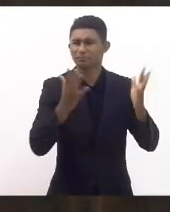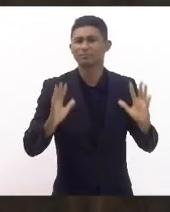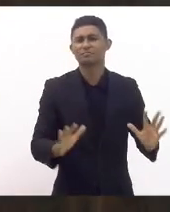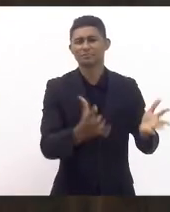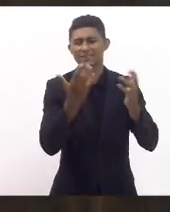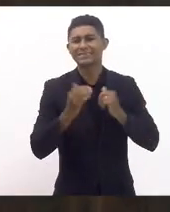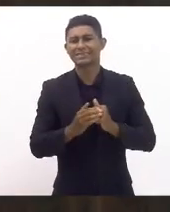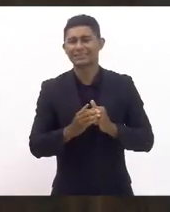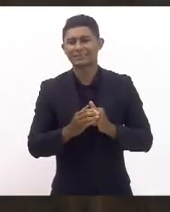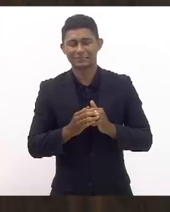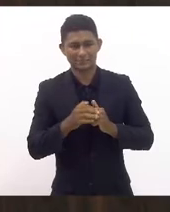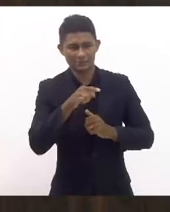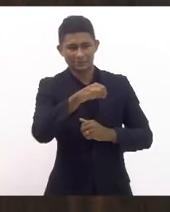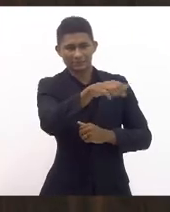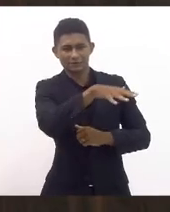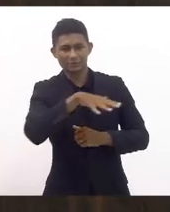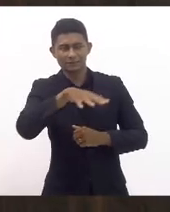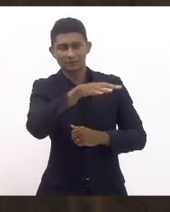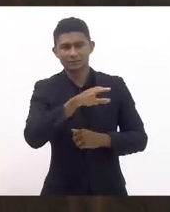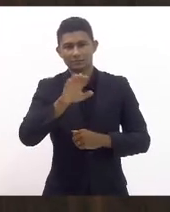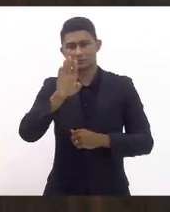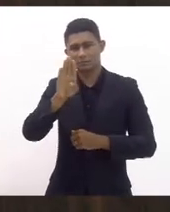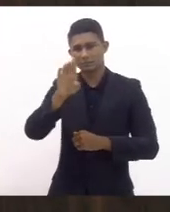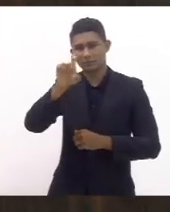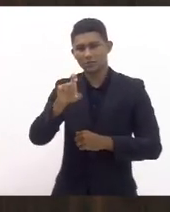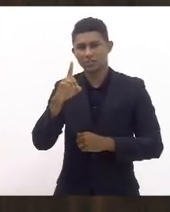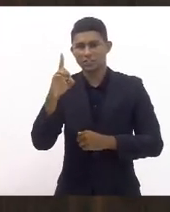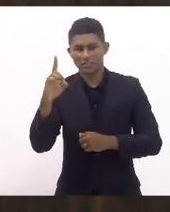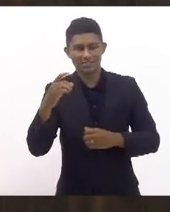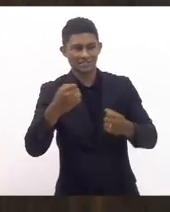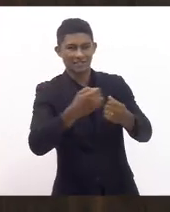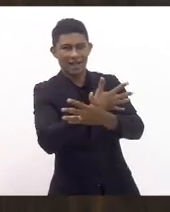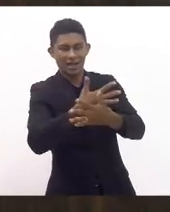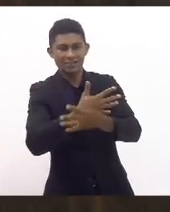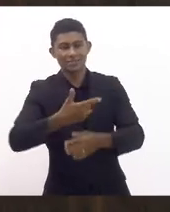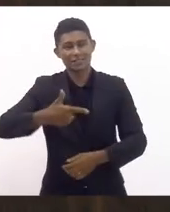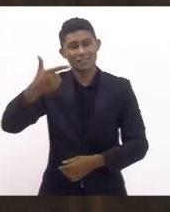de Caxias é o segundo município em arrecadação, não, que eu já sei, mas...